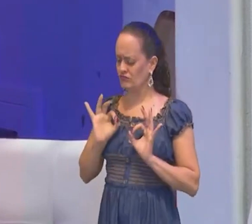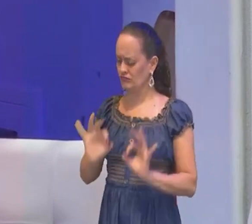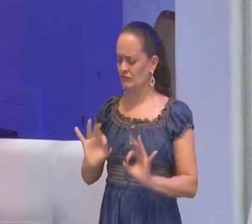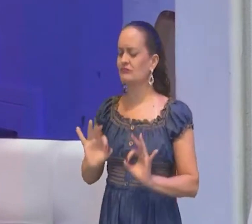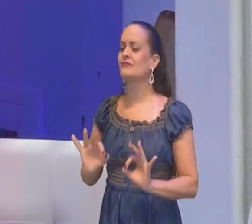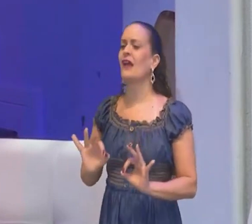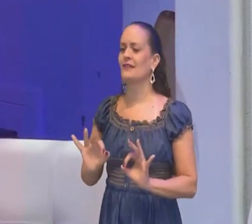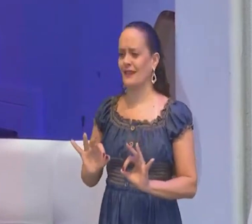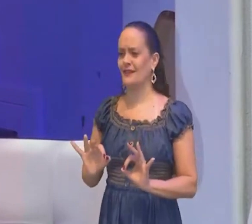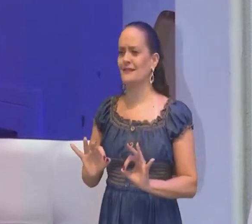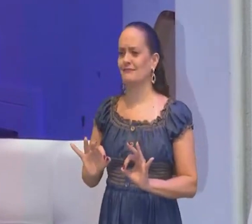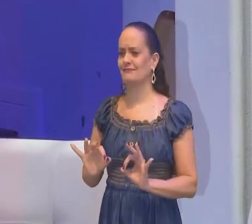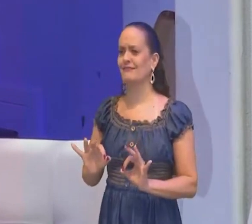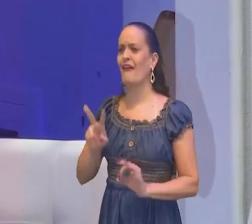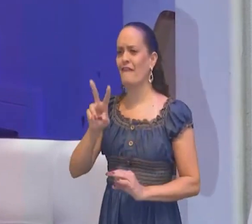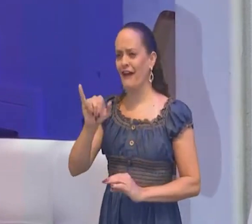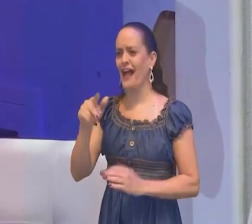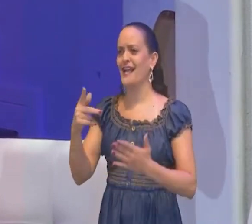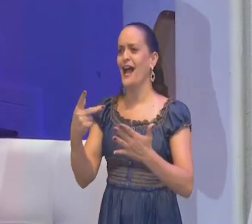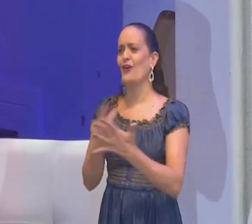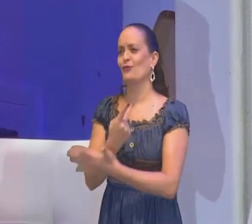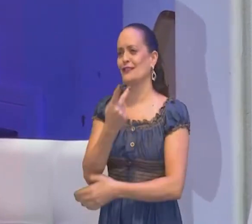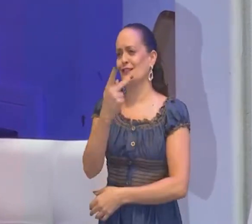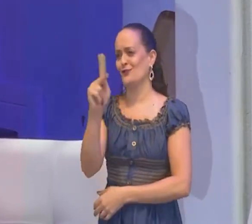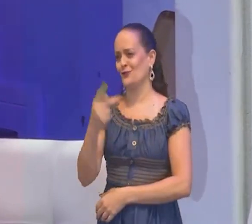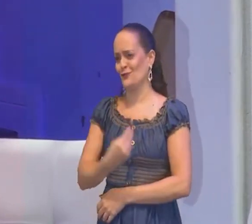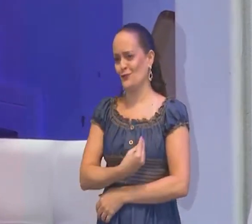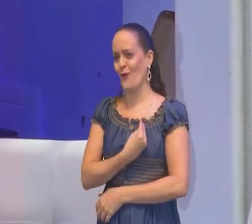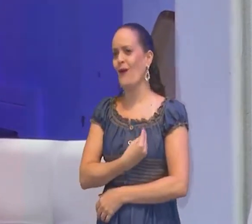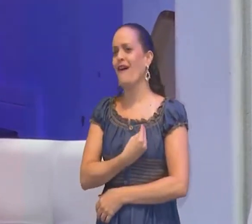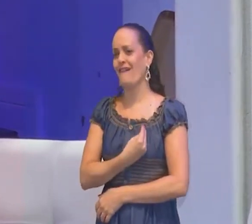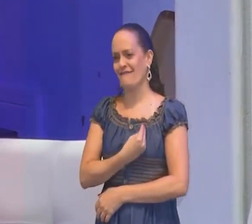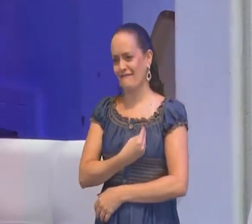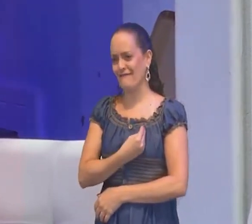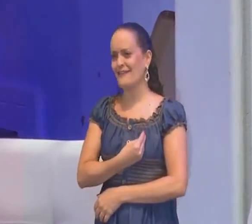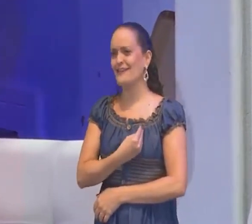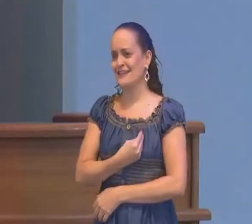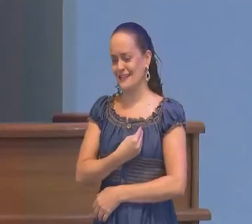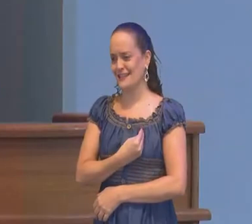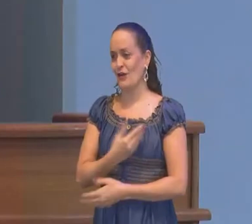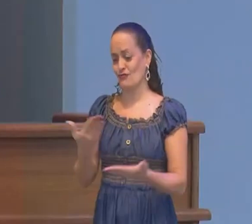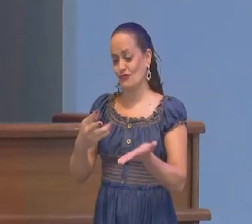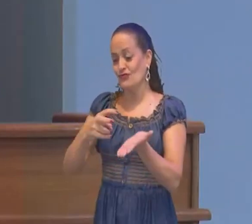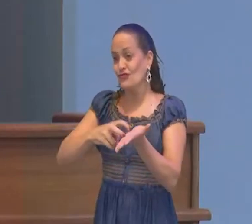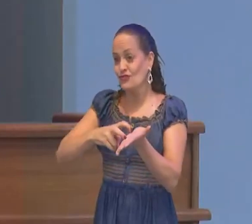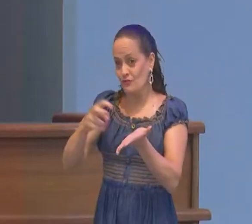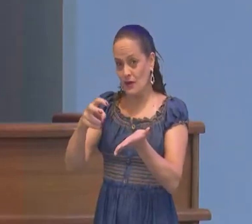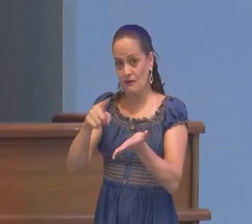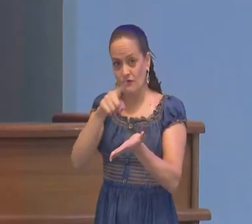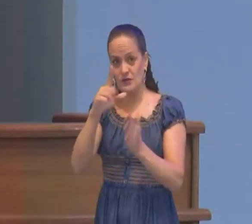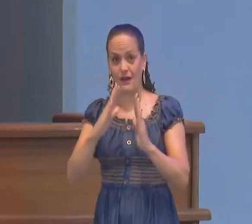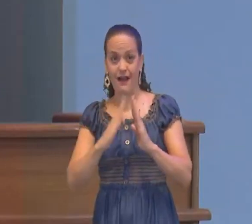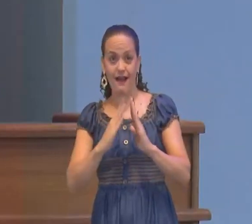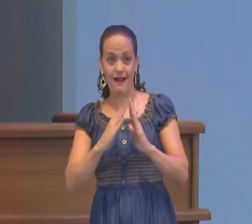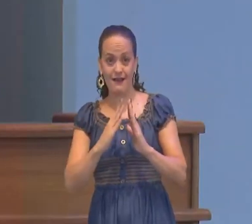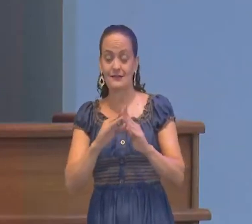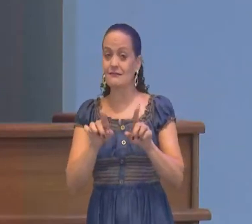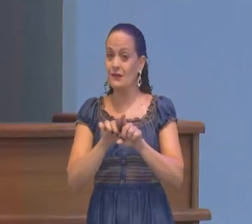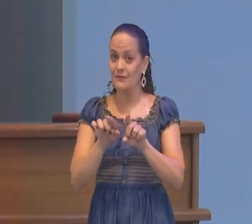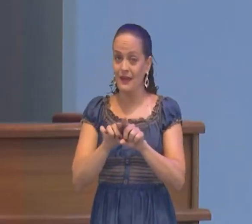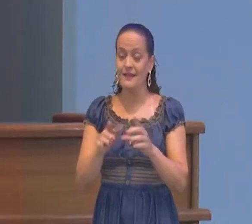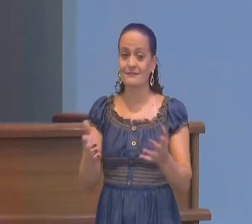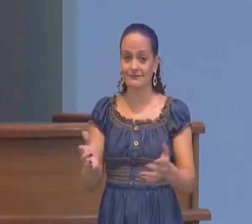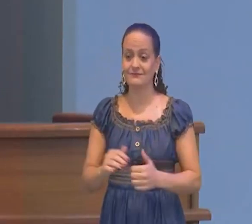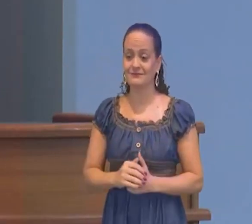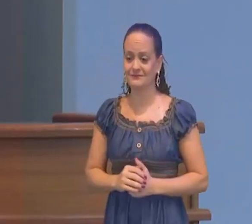que algo extraordinário acontecerá com você também, meu amigo, aqui nesta manhã, você que em casa também está acompanhando este